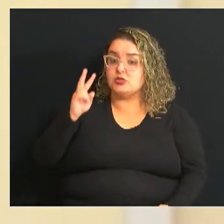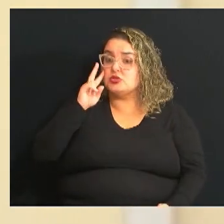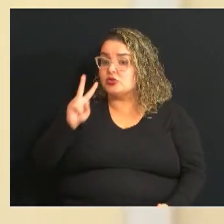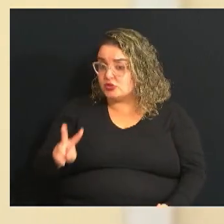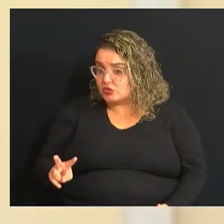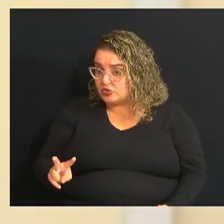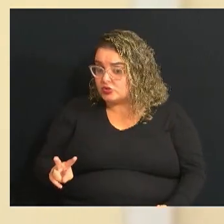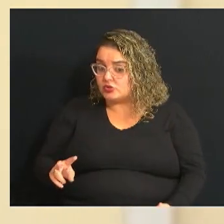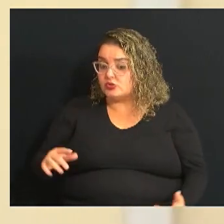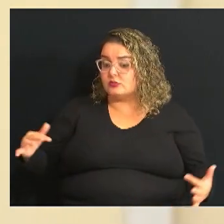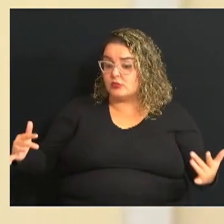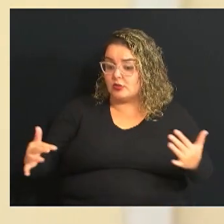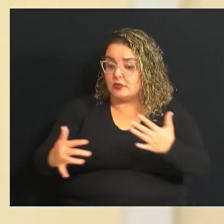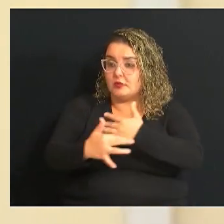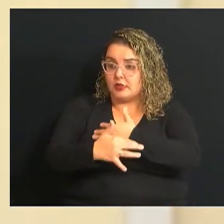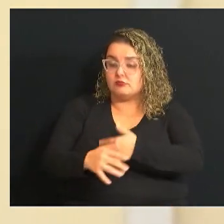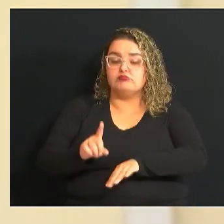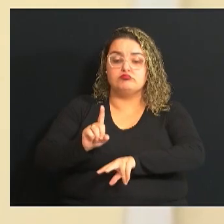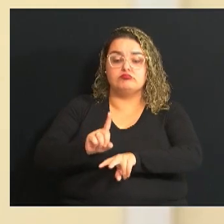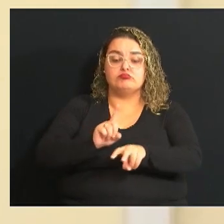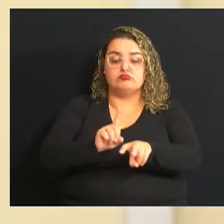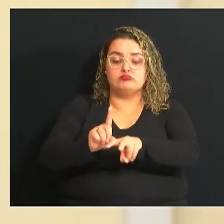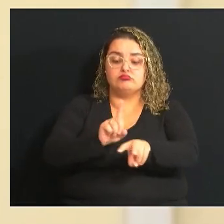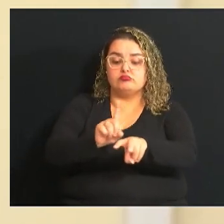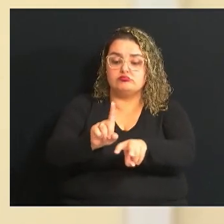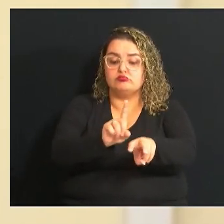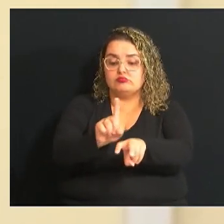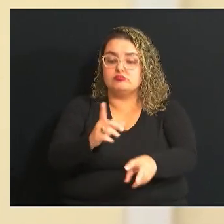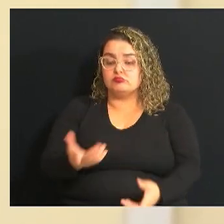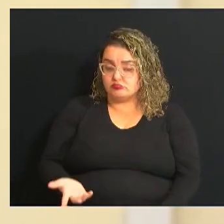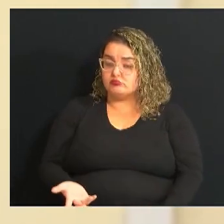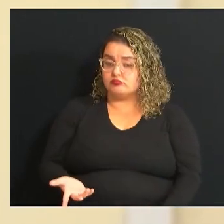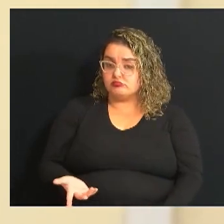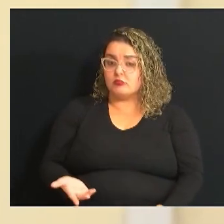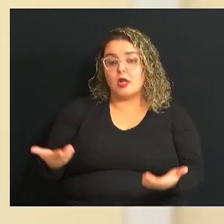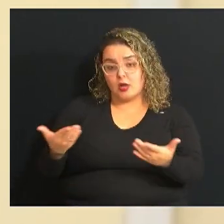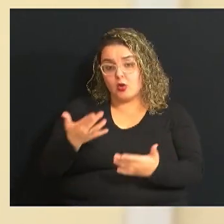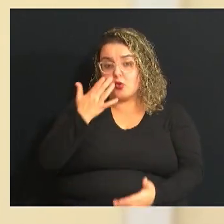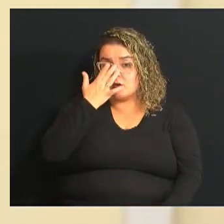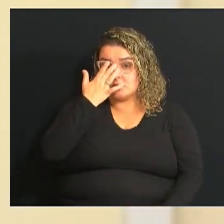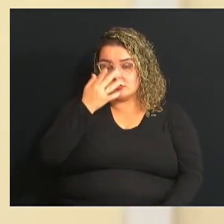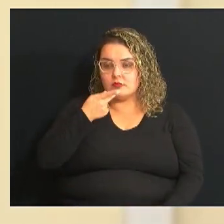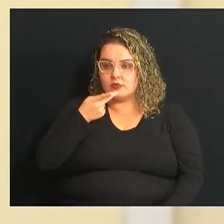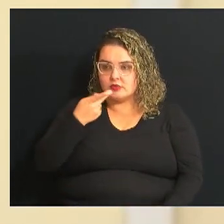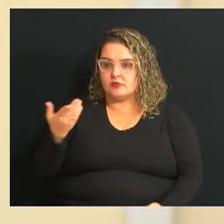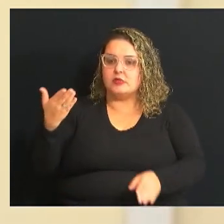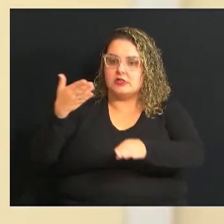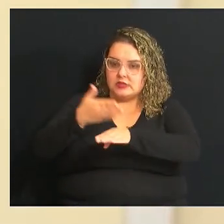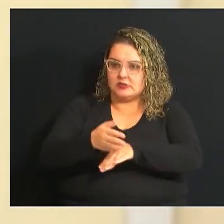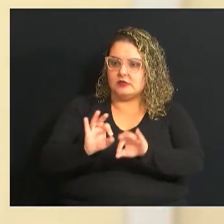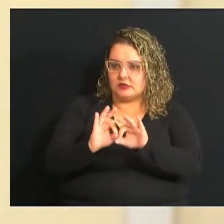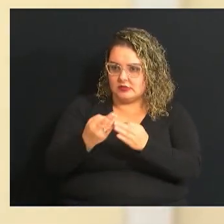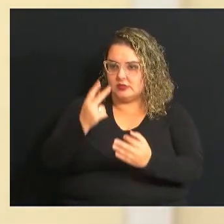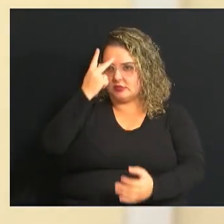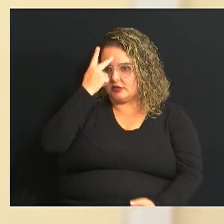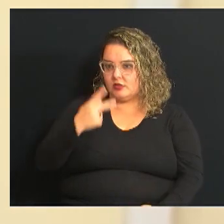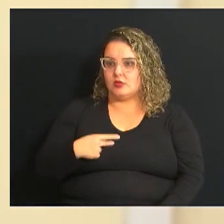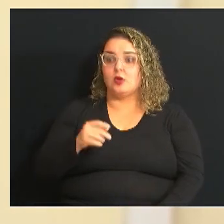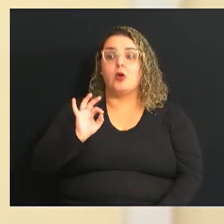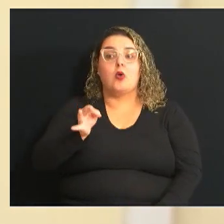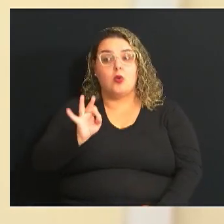das Populações de Animais Domésticos do município, é do vereador Carlinhos Camelô, que também comentou o objetivo do PL,